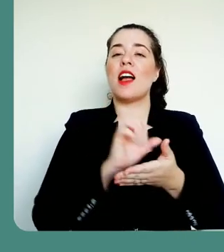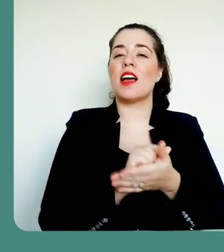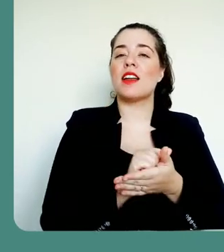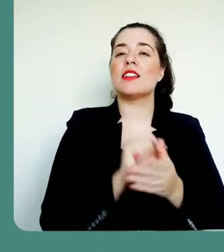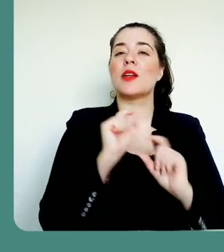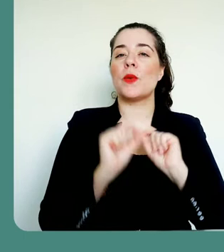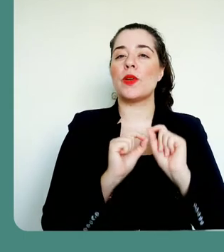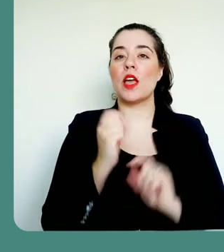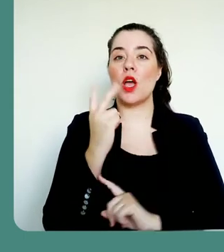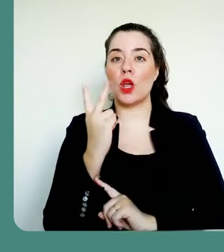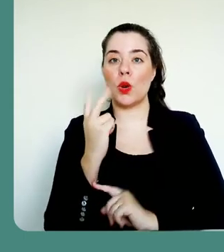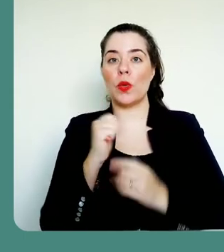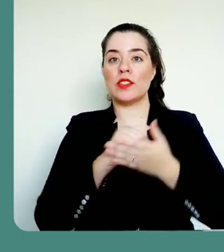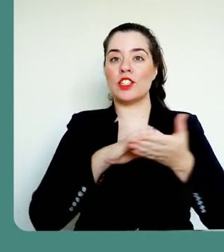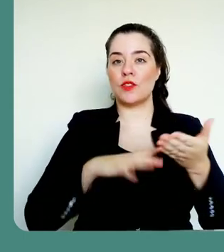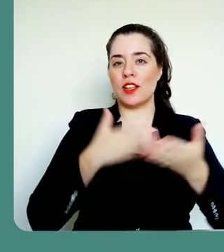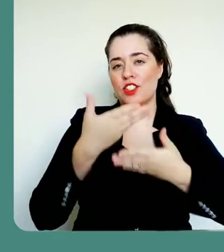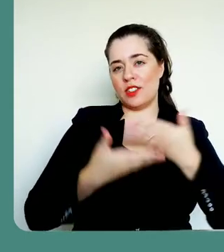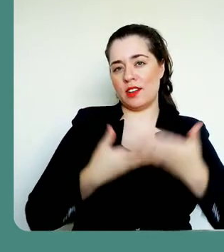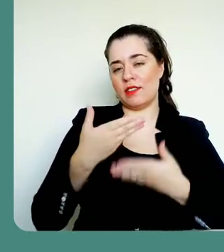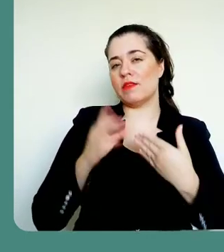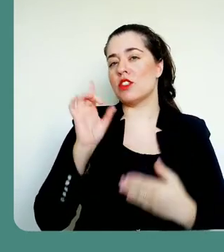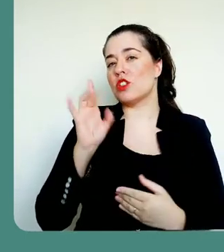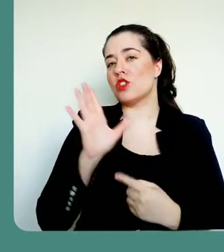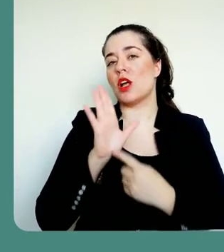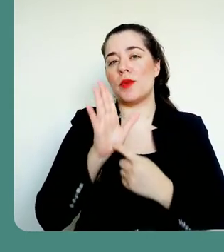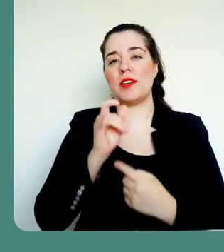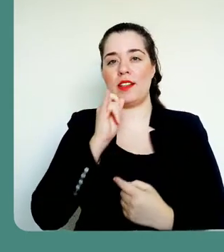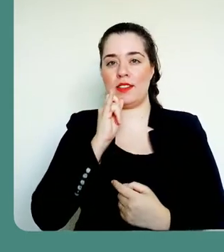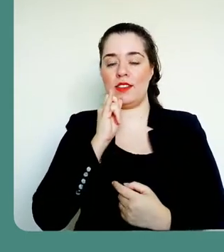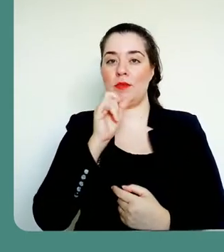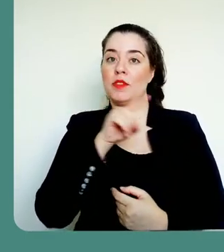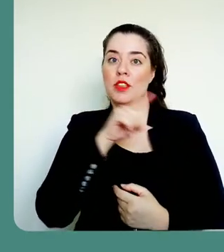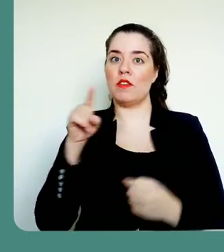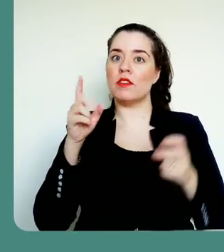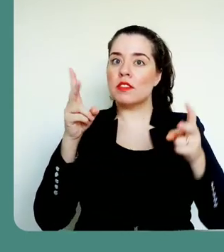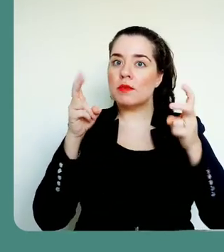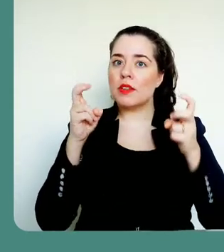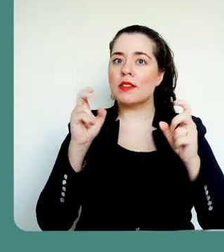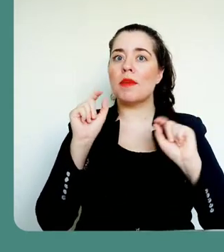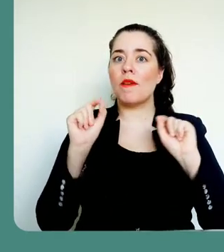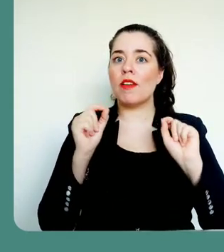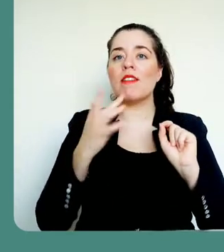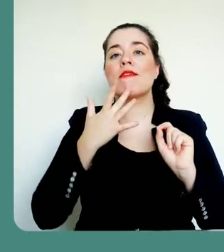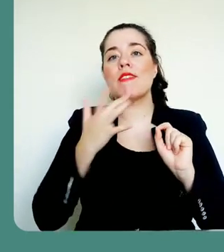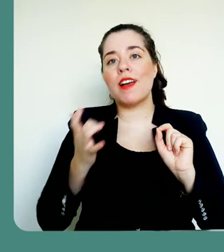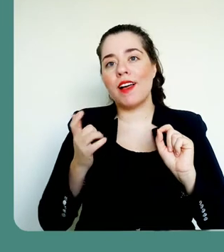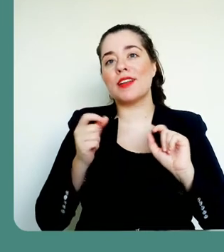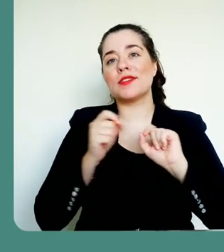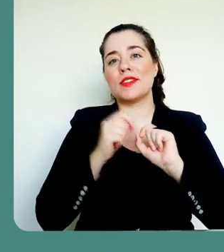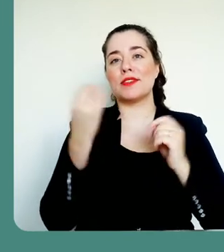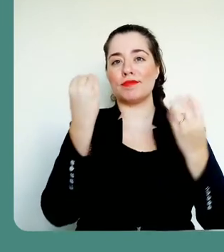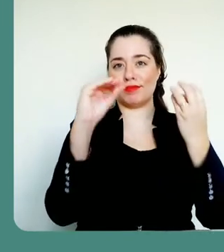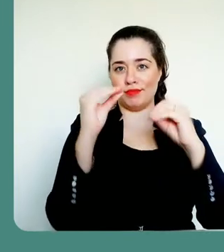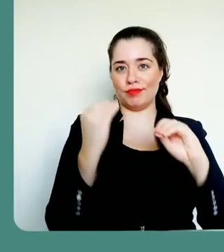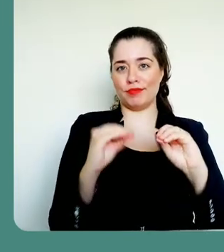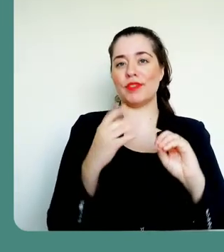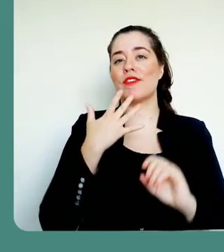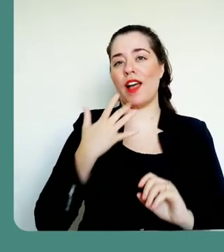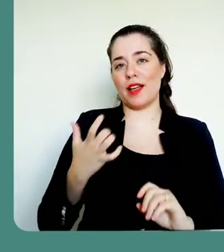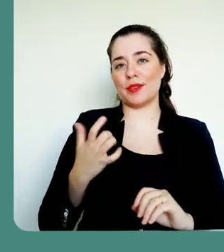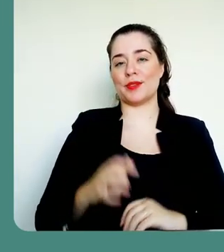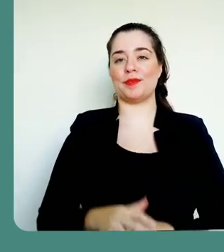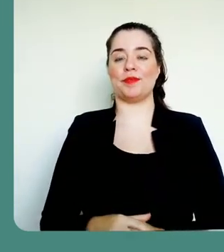Pronto, eu cadastrei aqui 2 atividades interativas só para exemplificar e vocês viram que é muito fácil